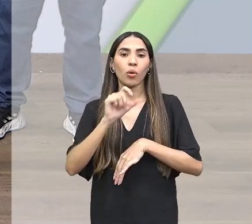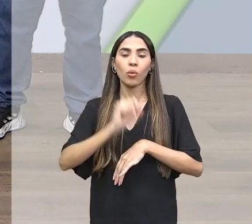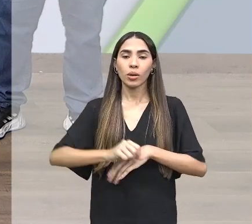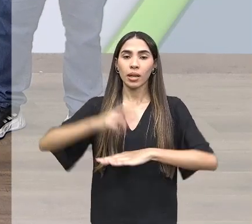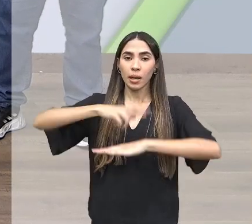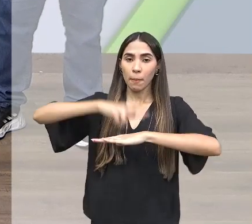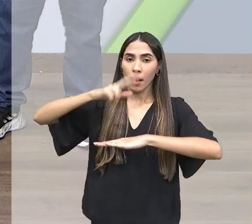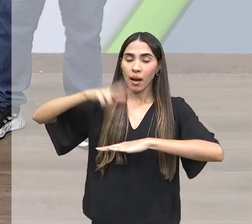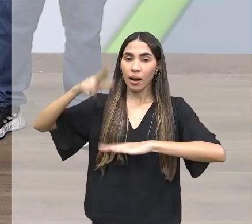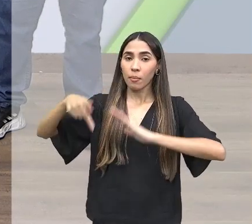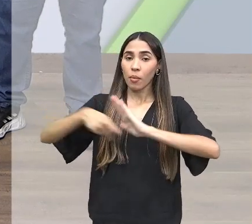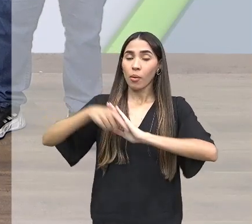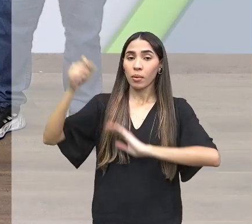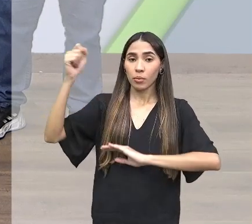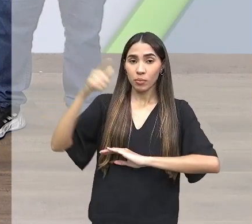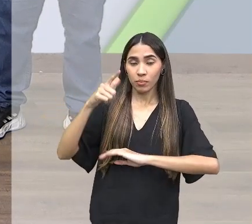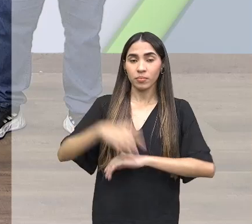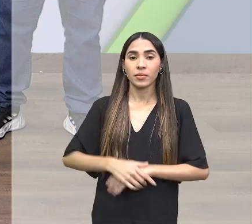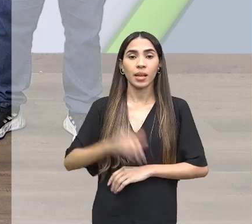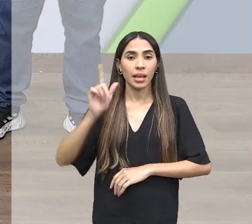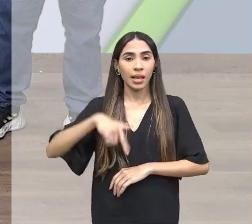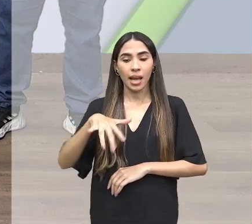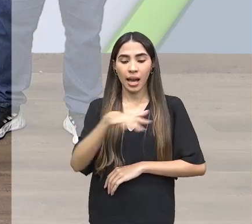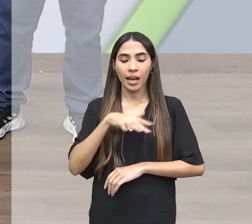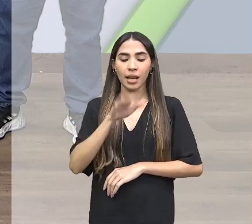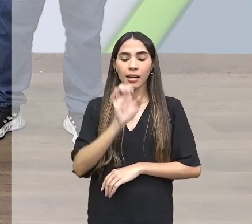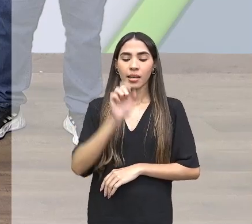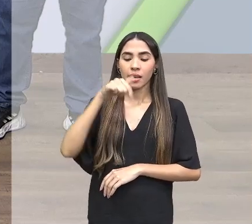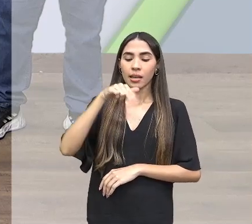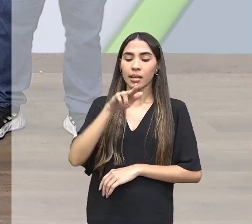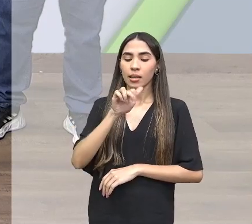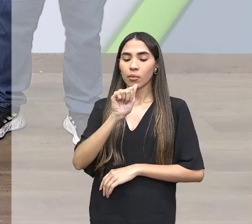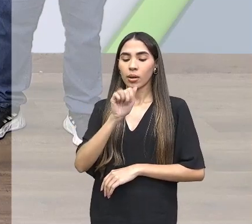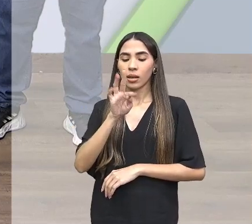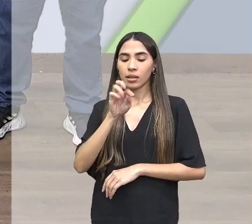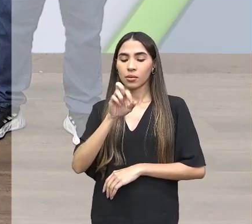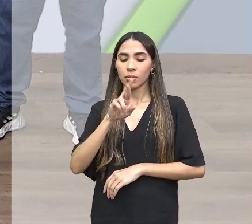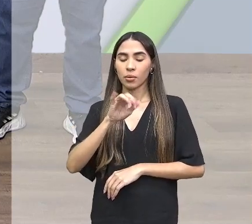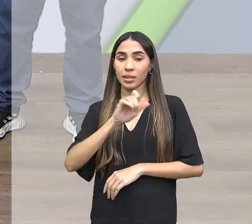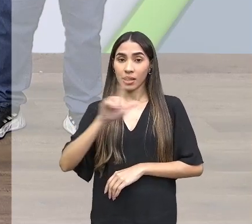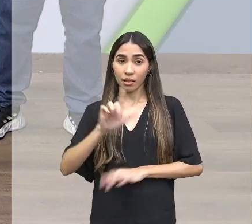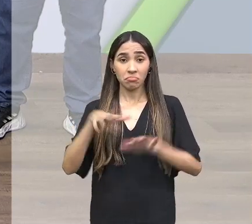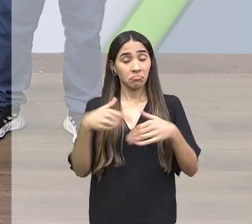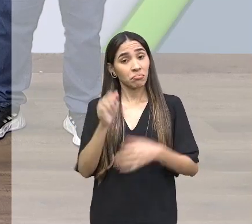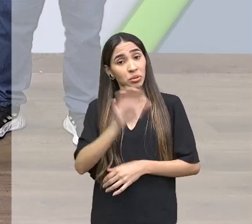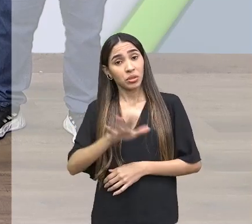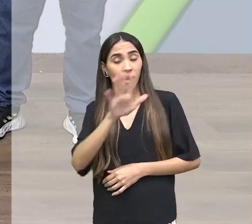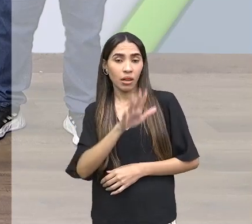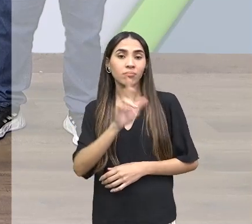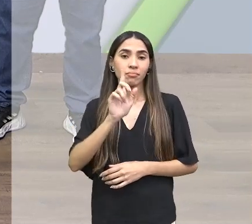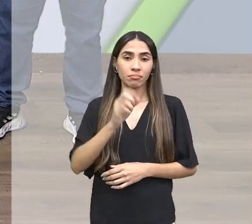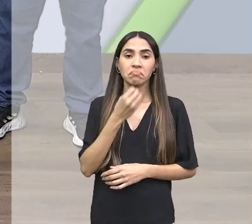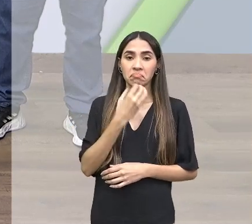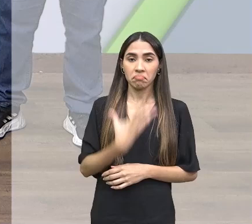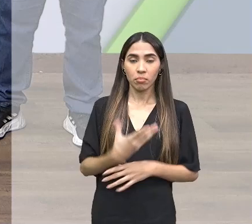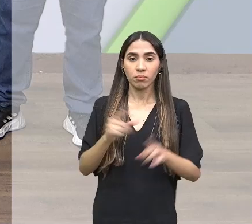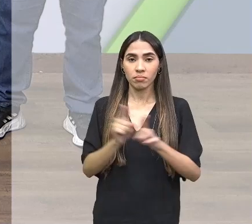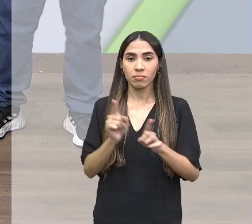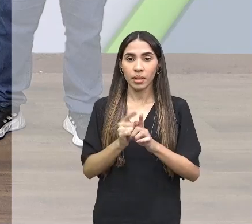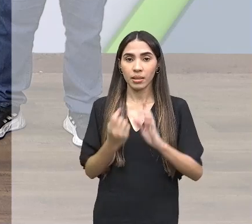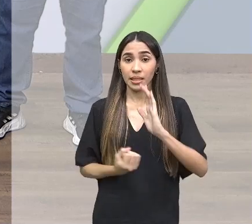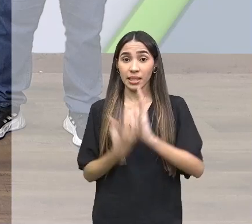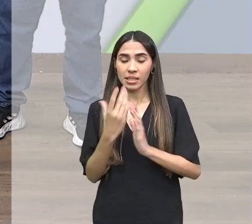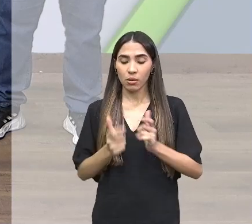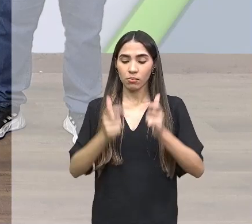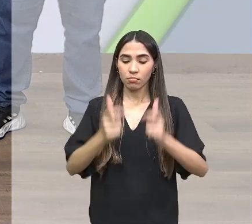radiação eletromagnética, que é aqui a região equatorial do planeta, tá certo? Então, em geral, nós estamos nessa posição privilegiada para essa